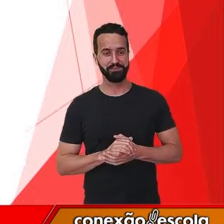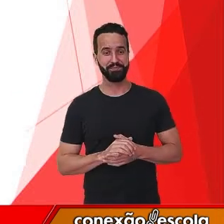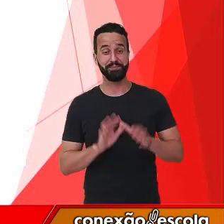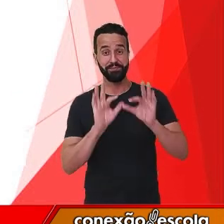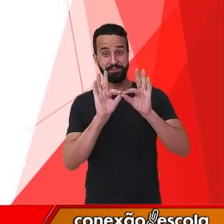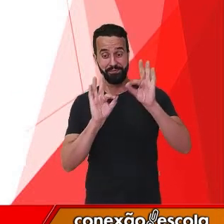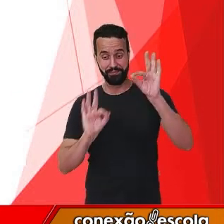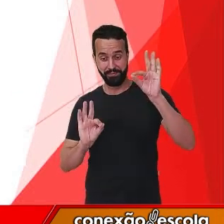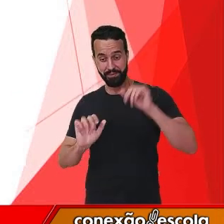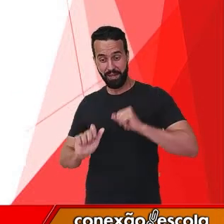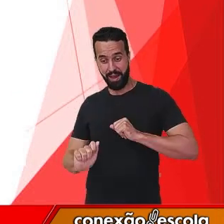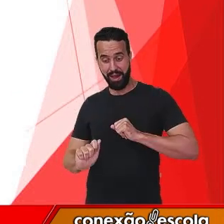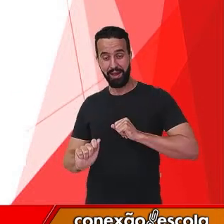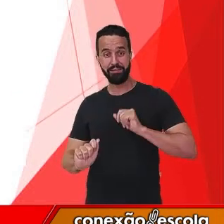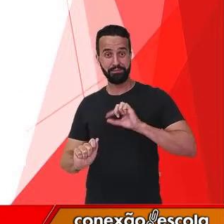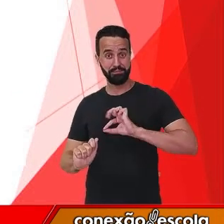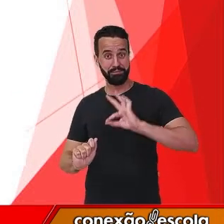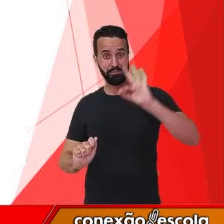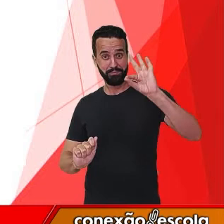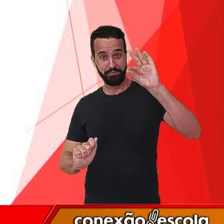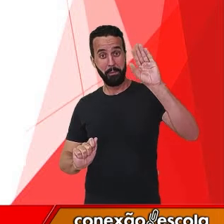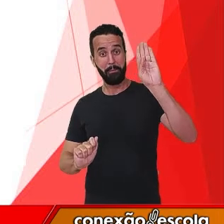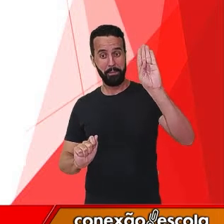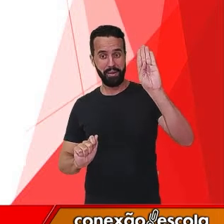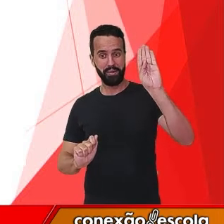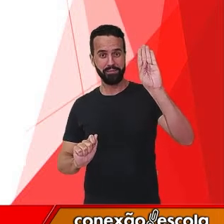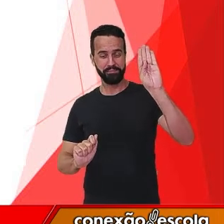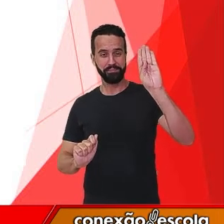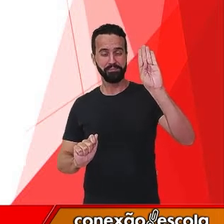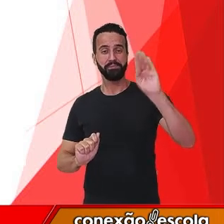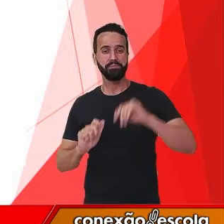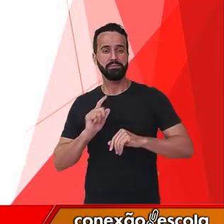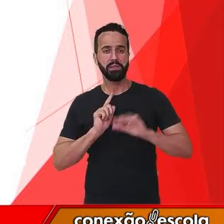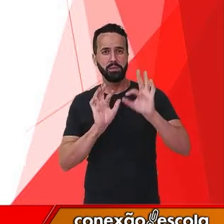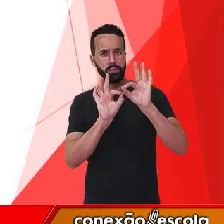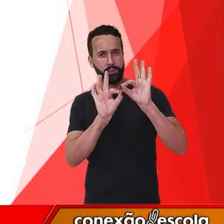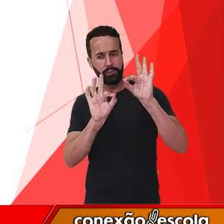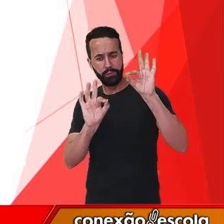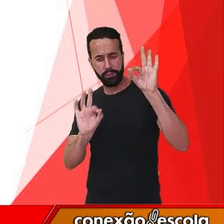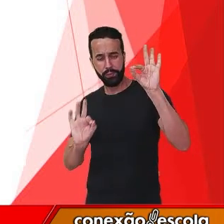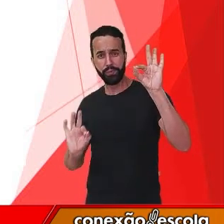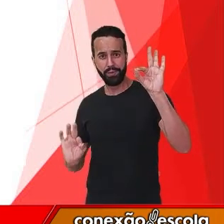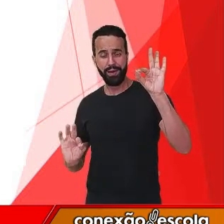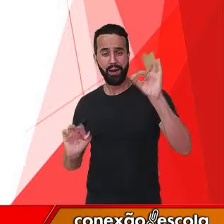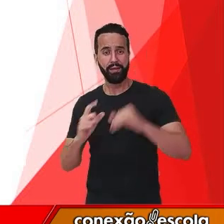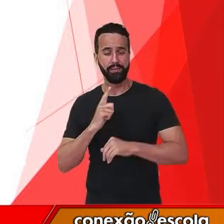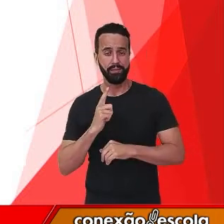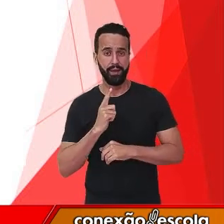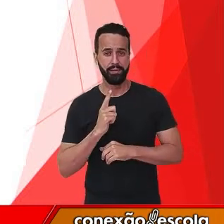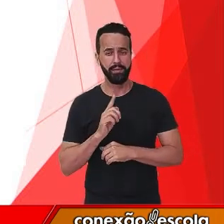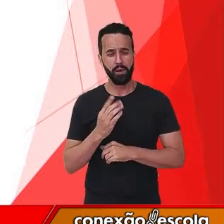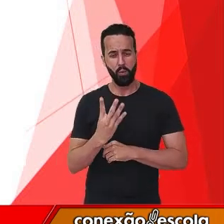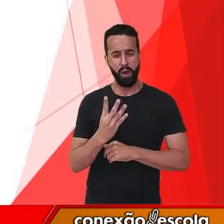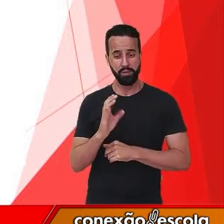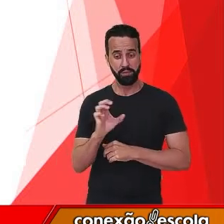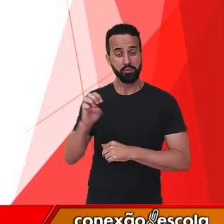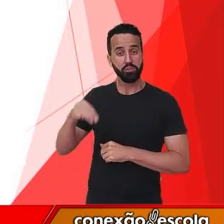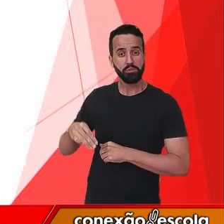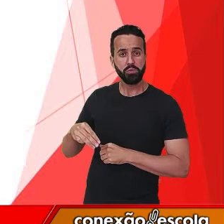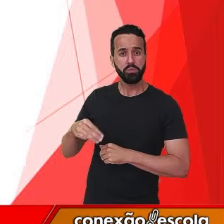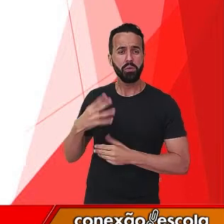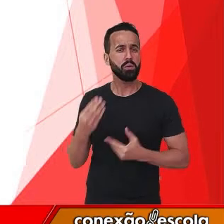traçamos uma linha até um pontinho B E essa distância no mapa tem 4cm